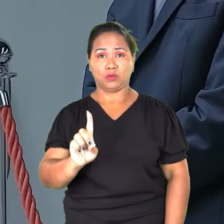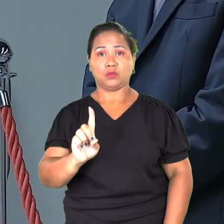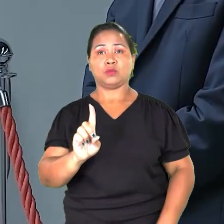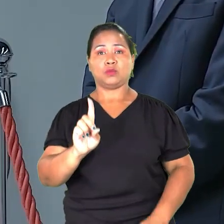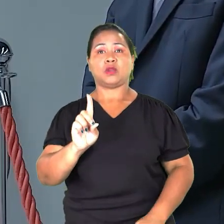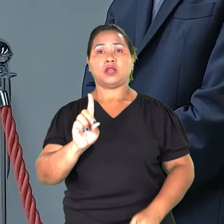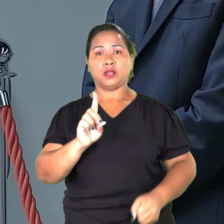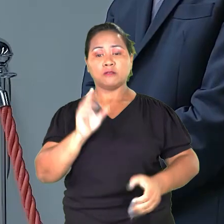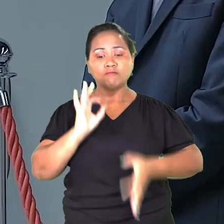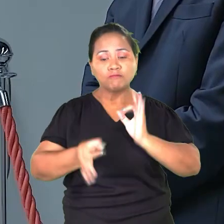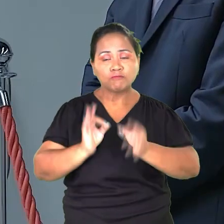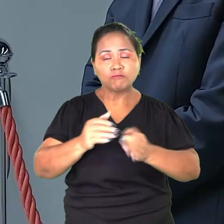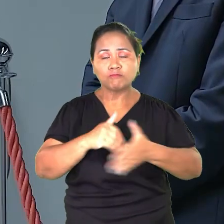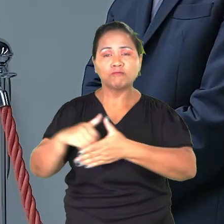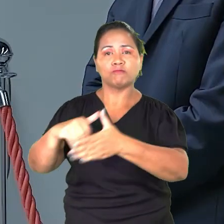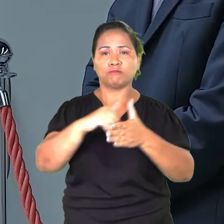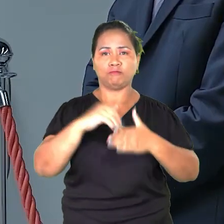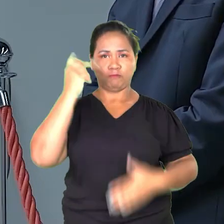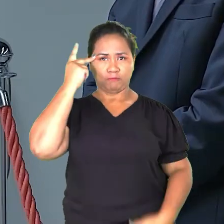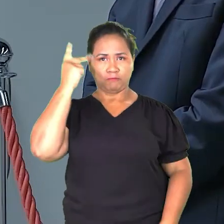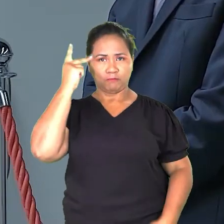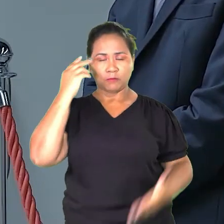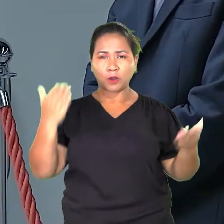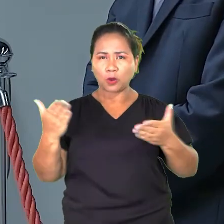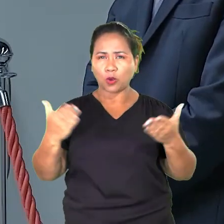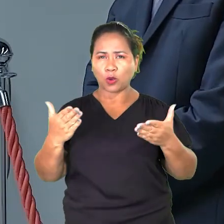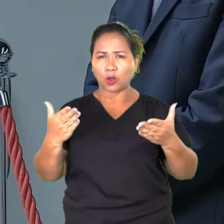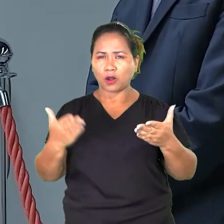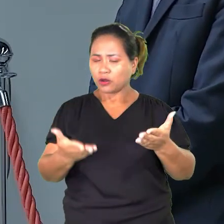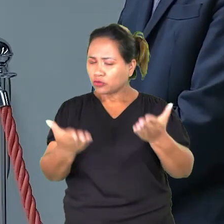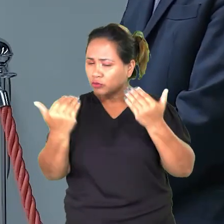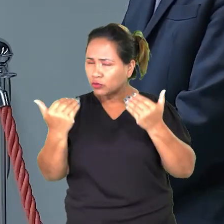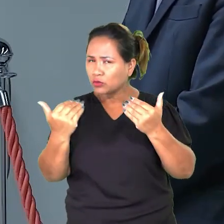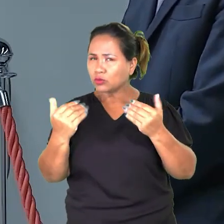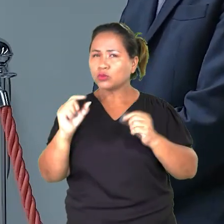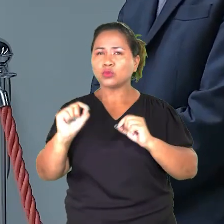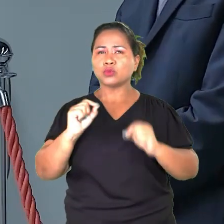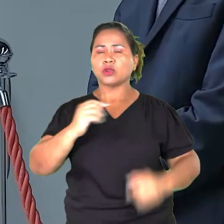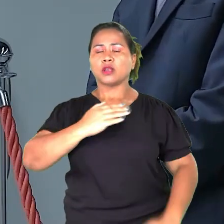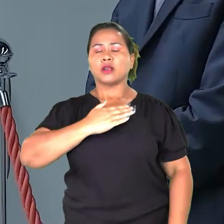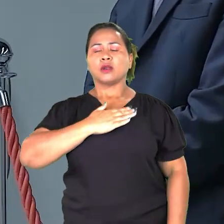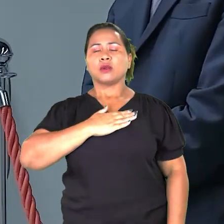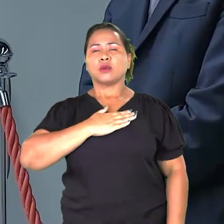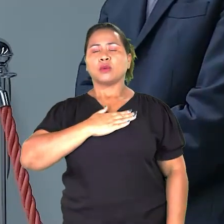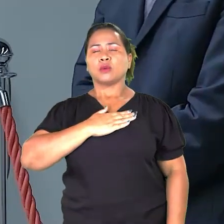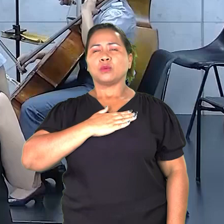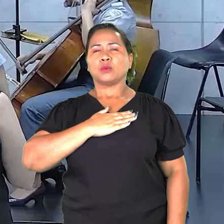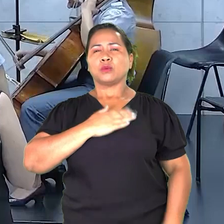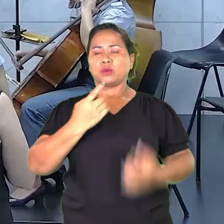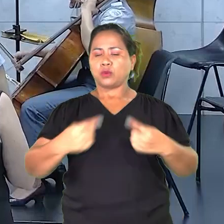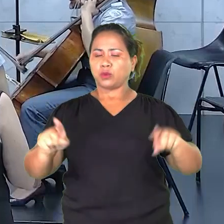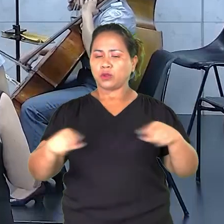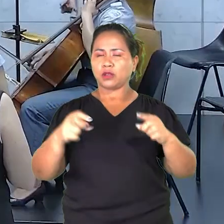a Revolução de 32. E nesse momento, eu convido a todos a acompanhar a execução do hino nacional.